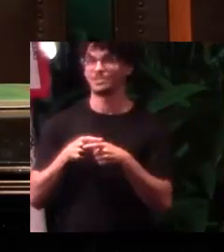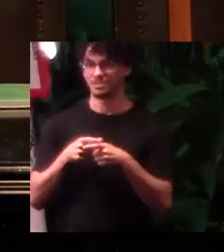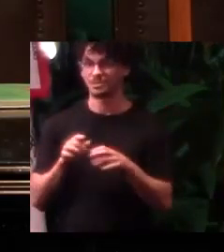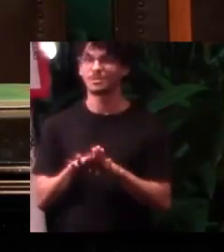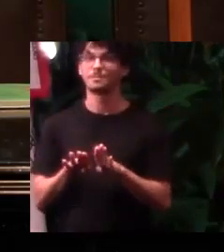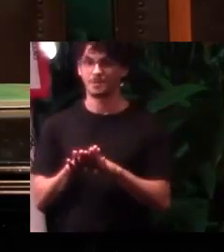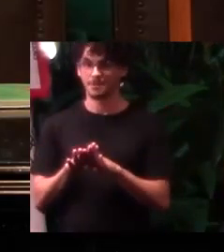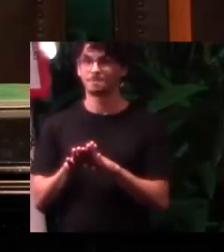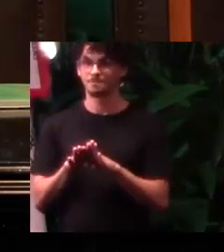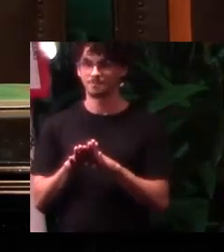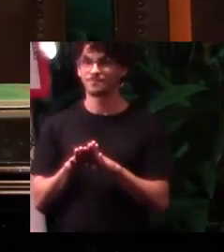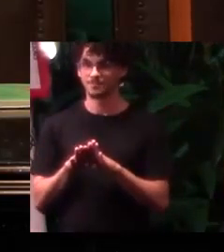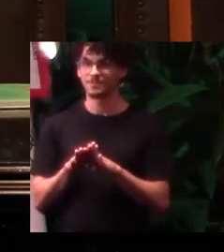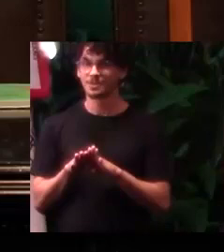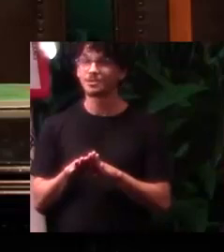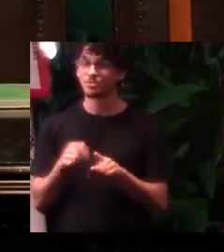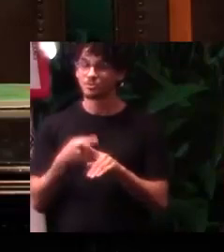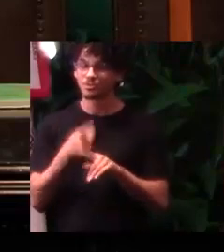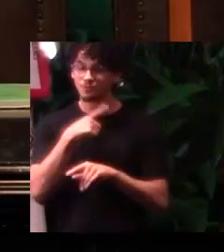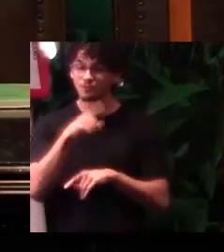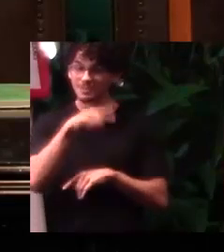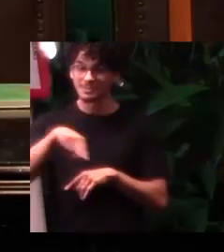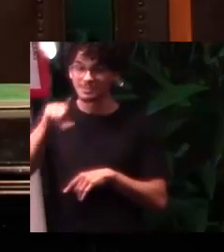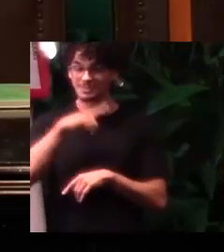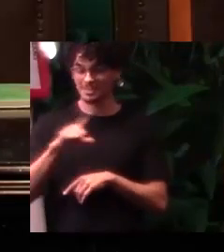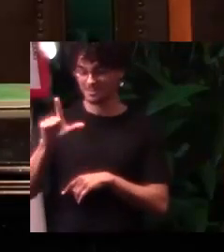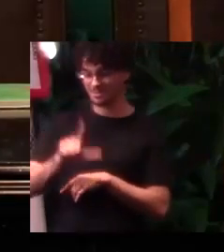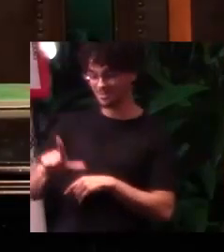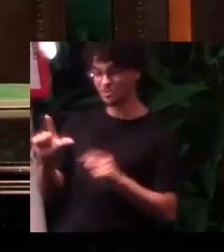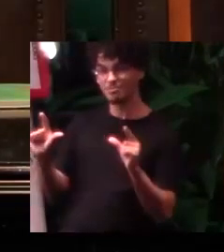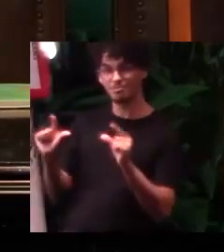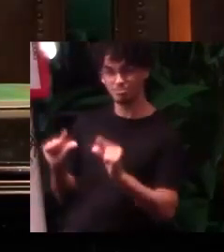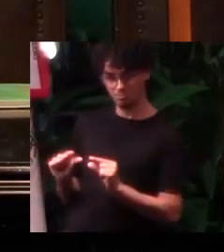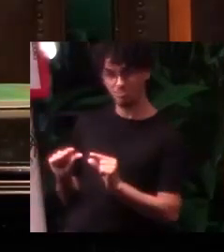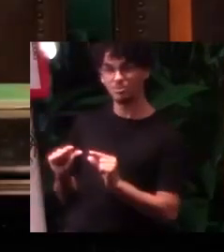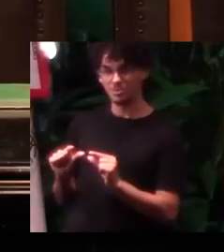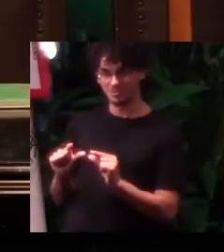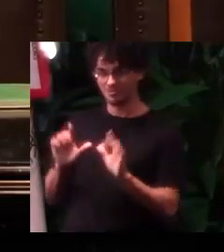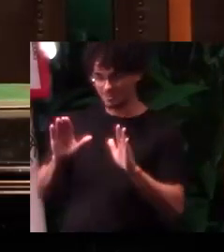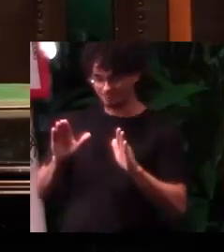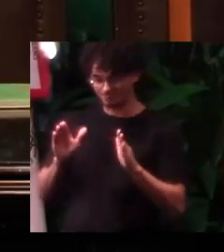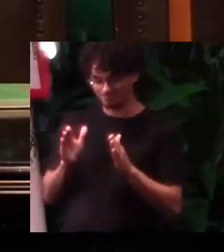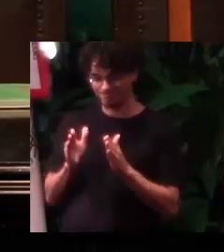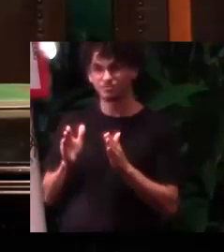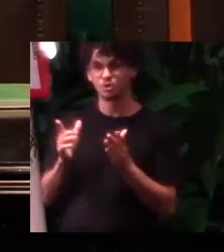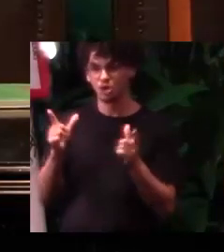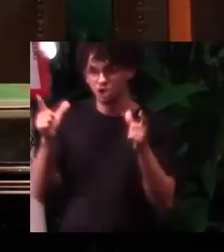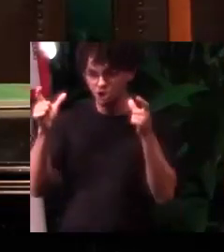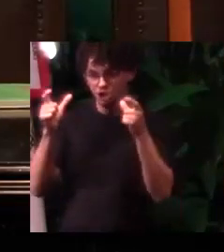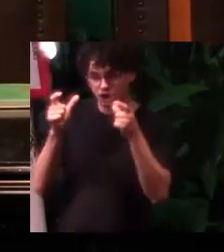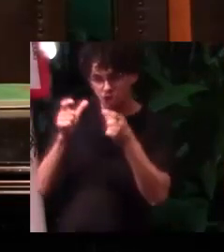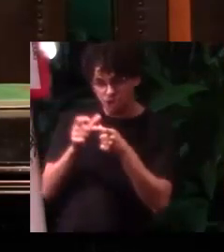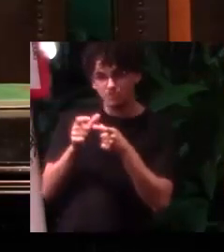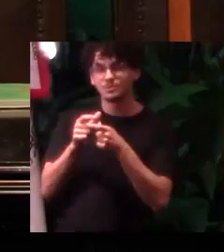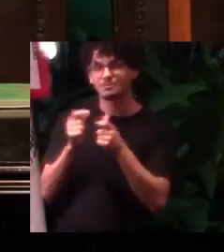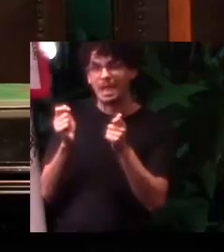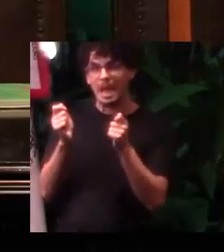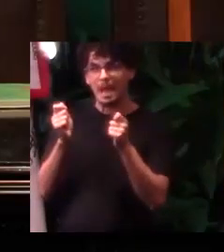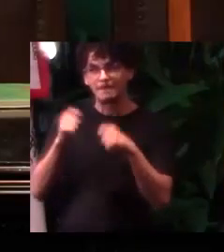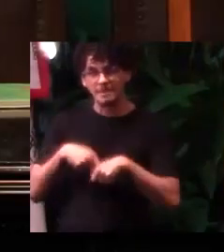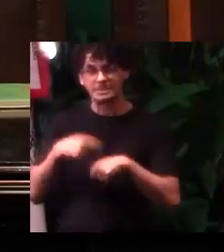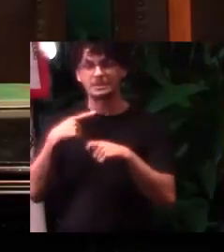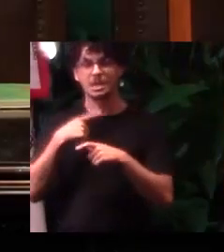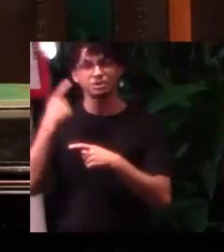tiver horizontes linguísticos mais restritos, você possivelmente vai ter maior dificuldade para problematizar,